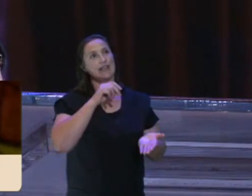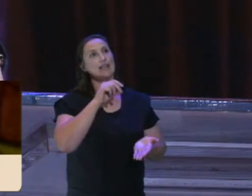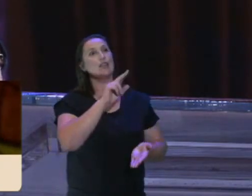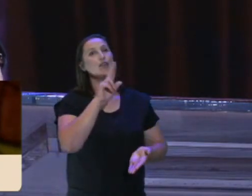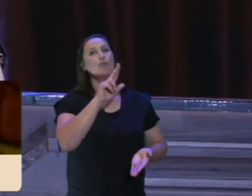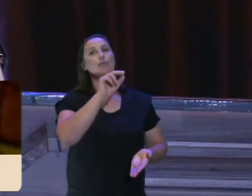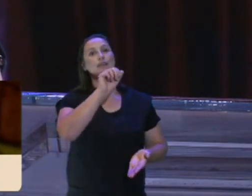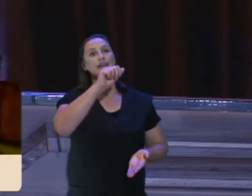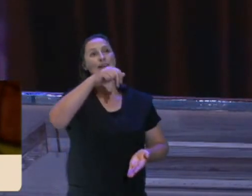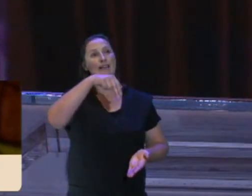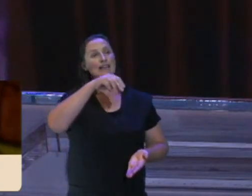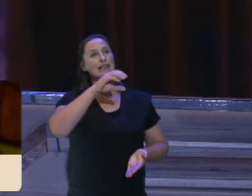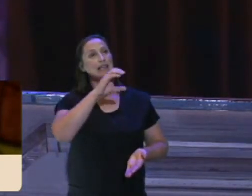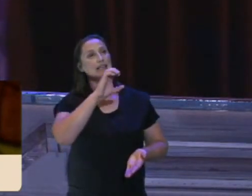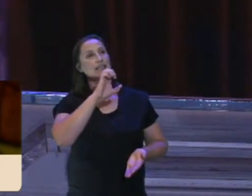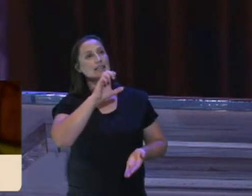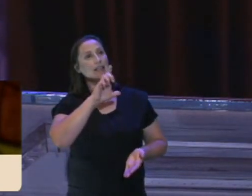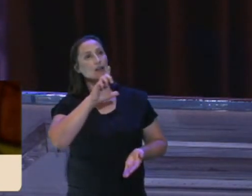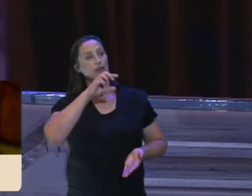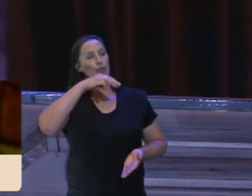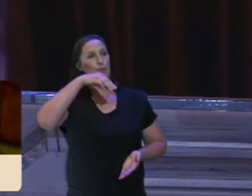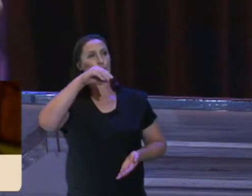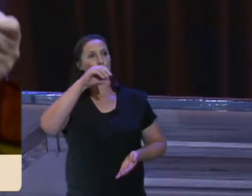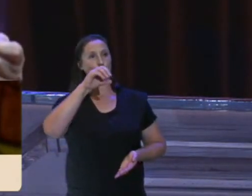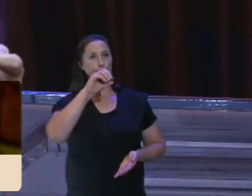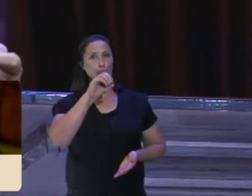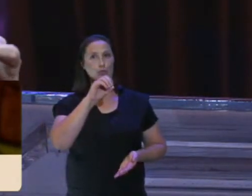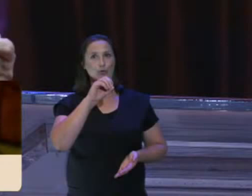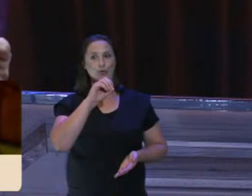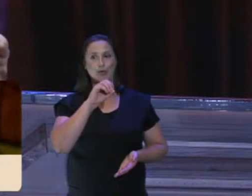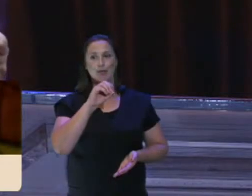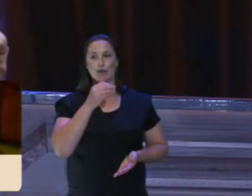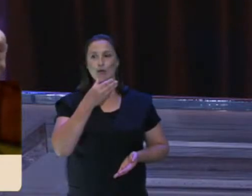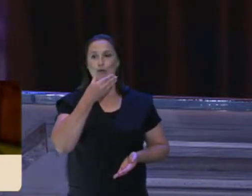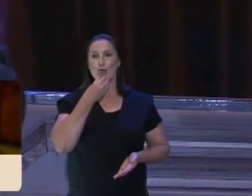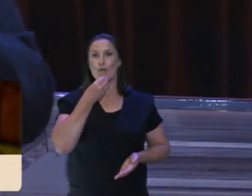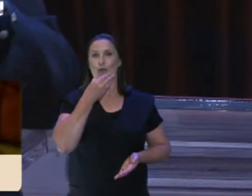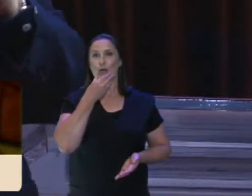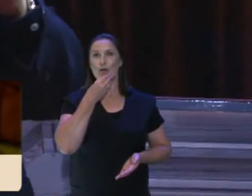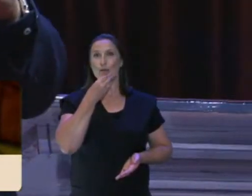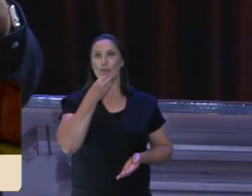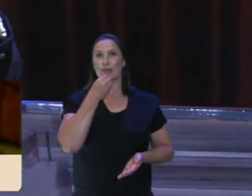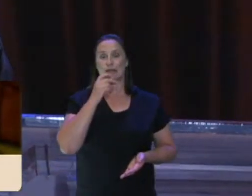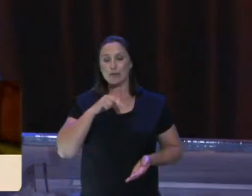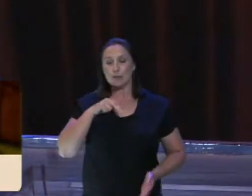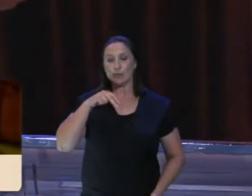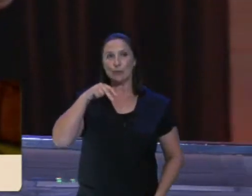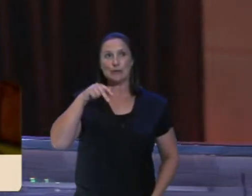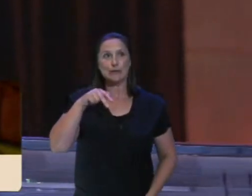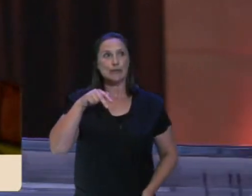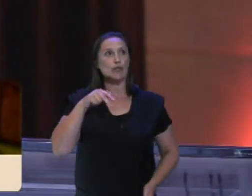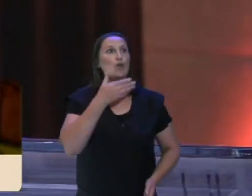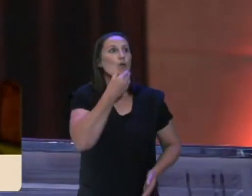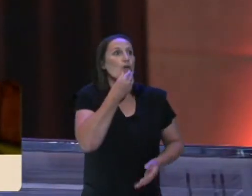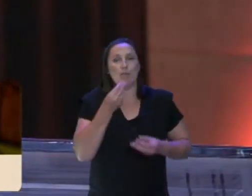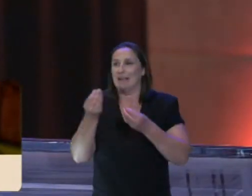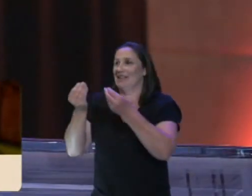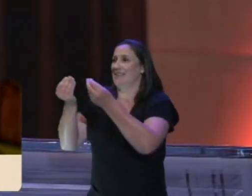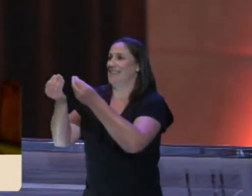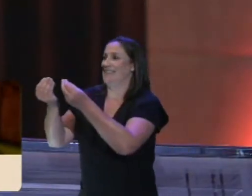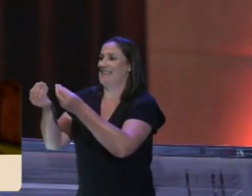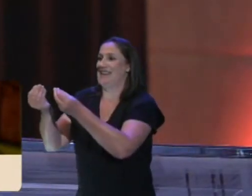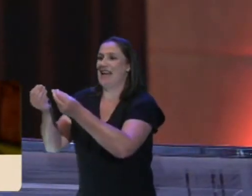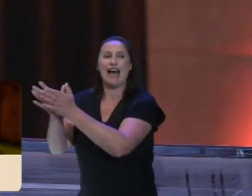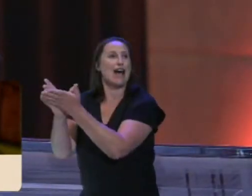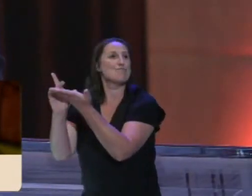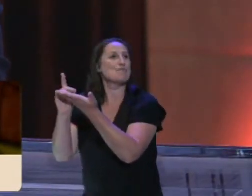quando a gente vê a fotografia, quando o homem está botando o pé na escada para sair, está o Anselmo entregando a Bíblia em cima do